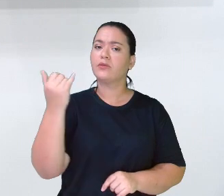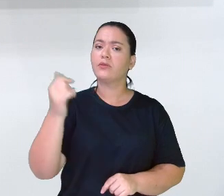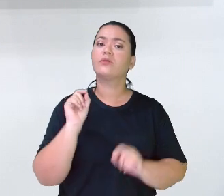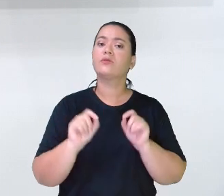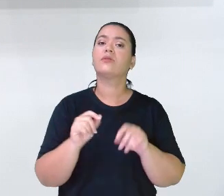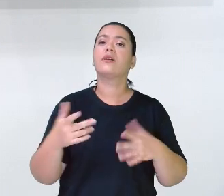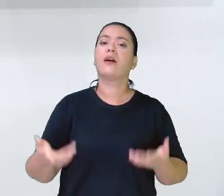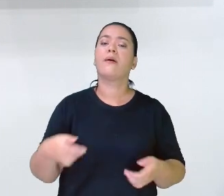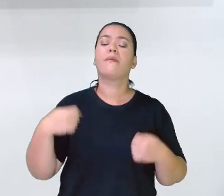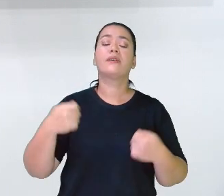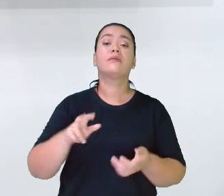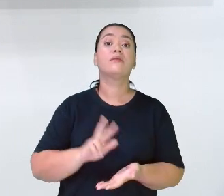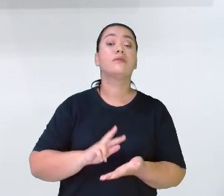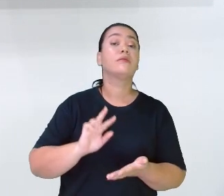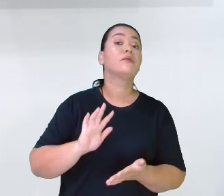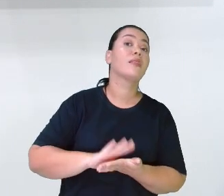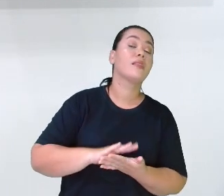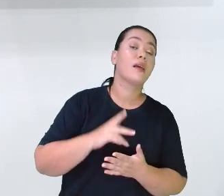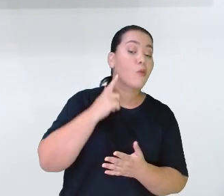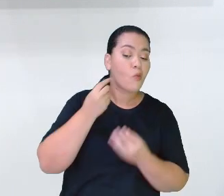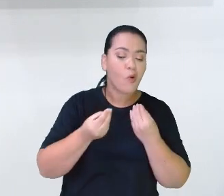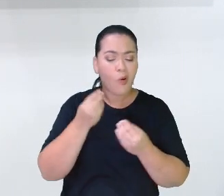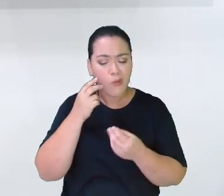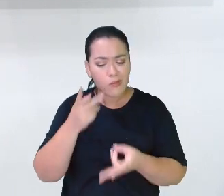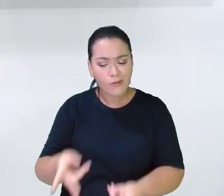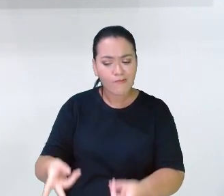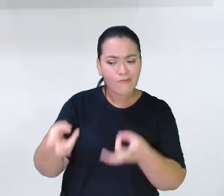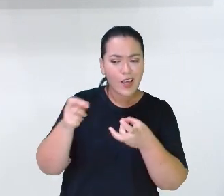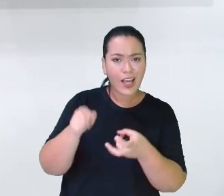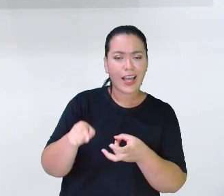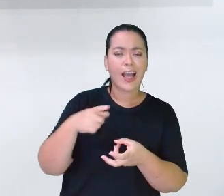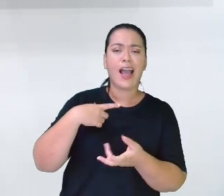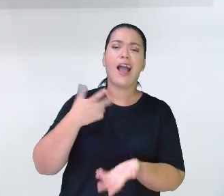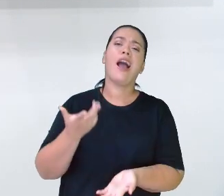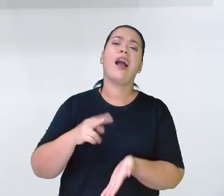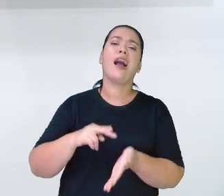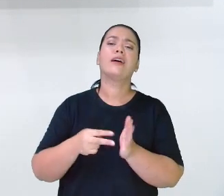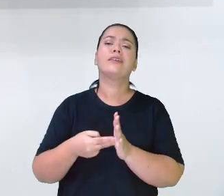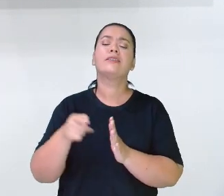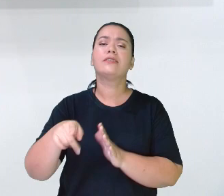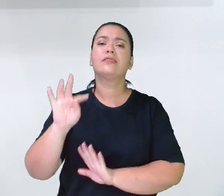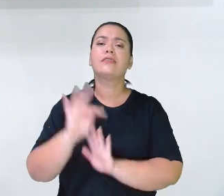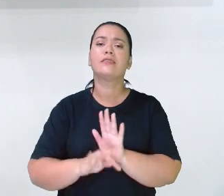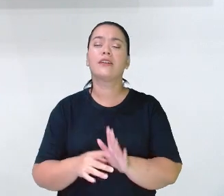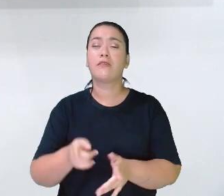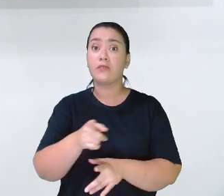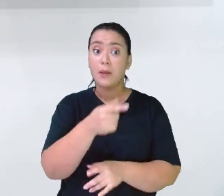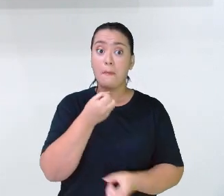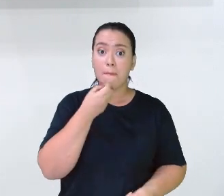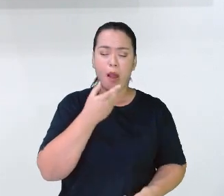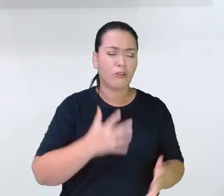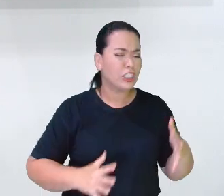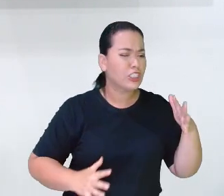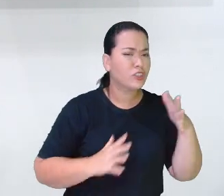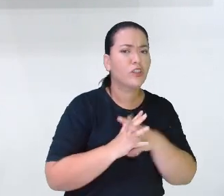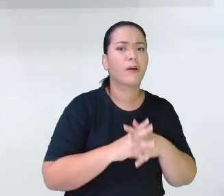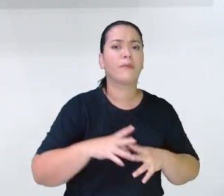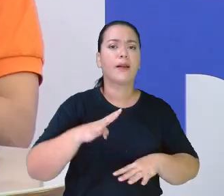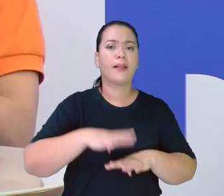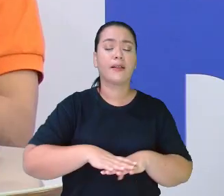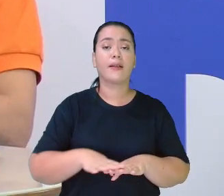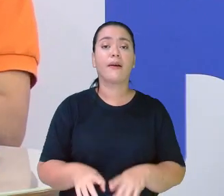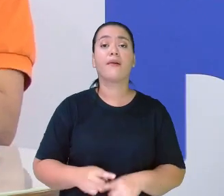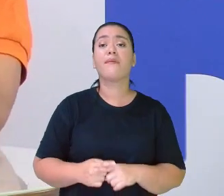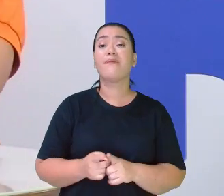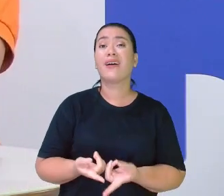que é a questão da interpretação do texto. Você pode ser o craque. Multiplicação, divisão, fração, Exatamente. Você dá show. Mas